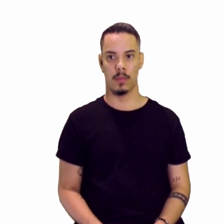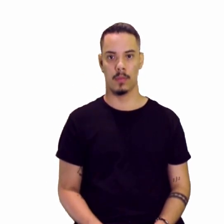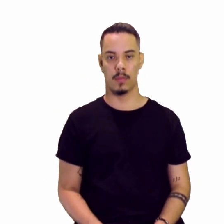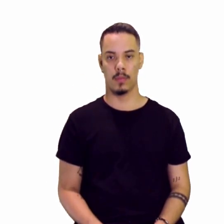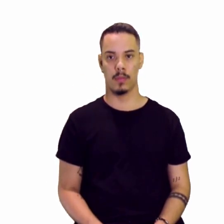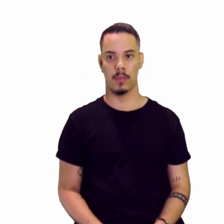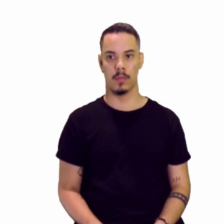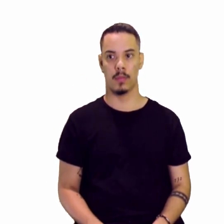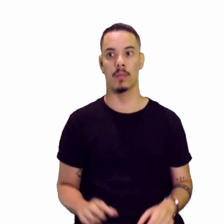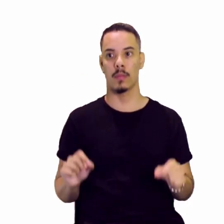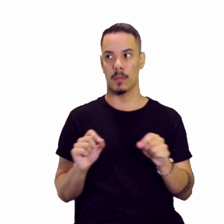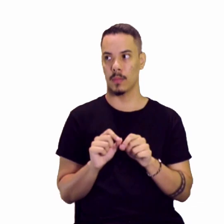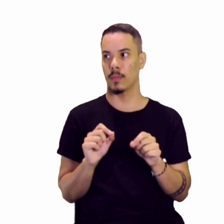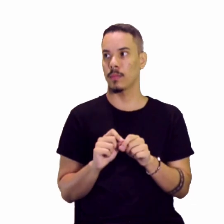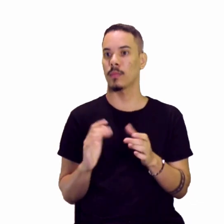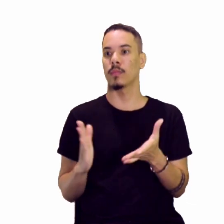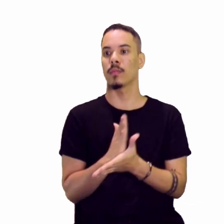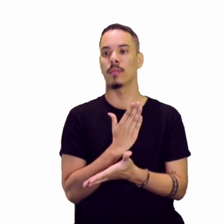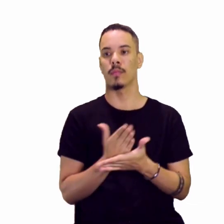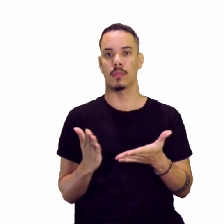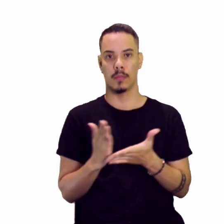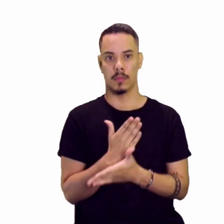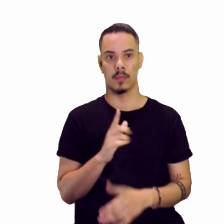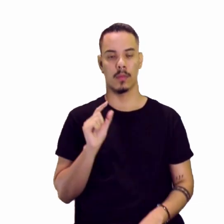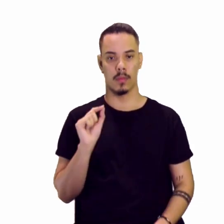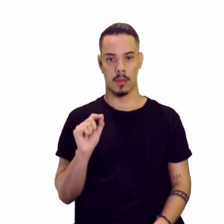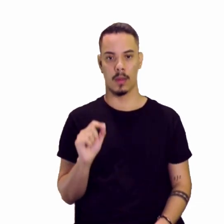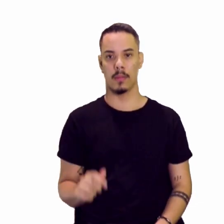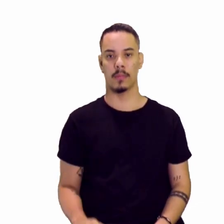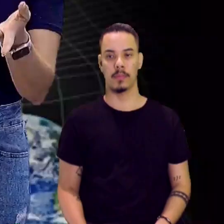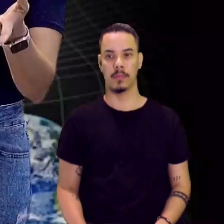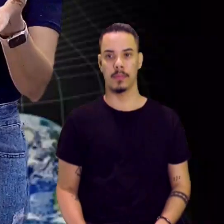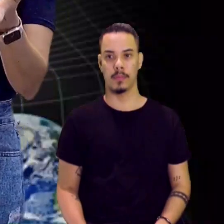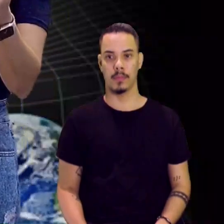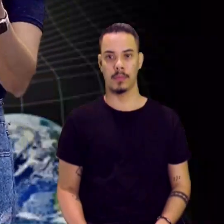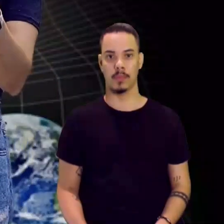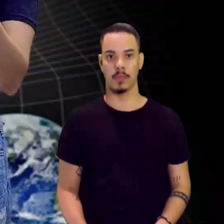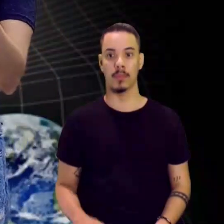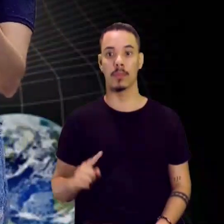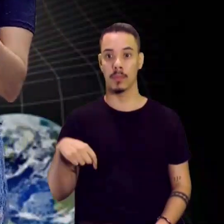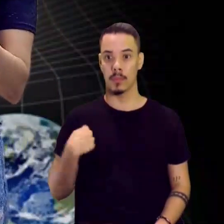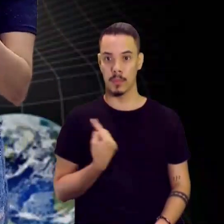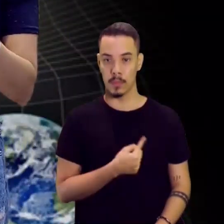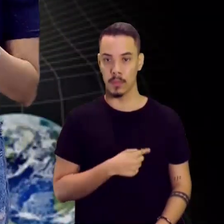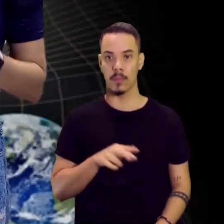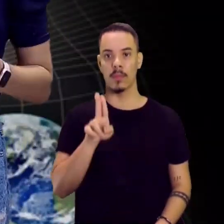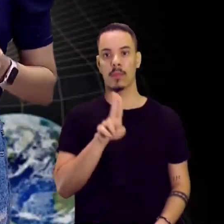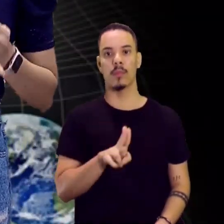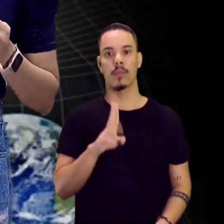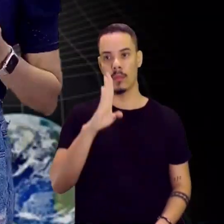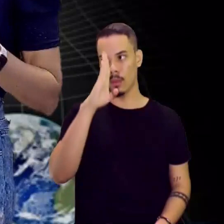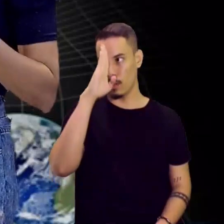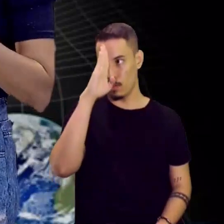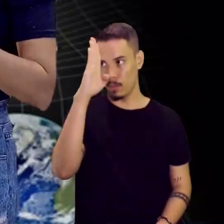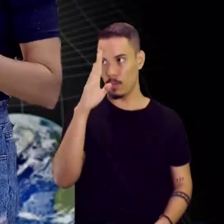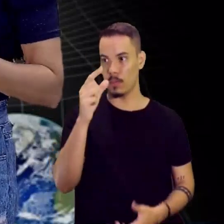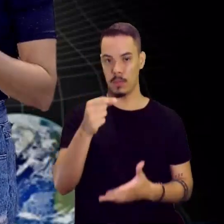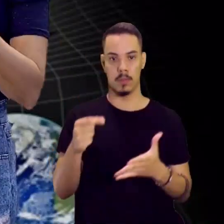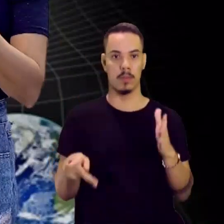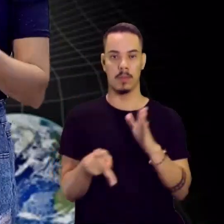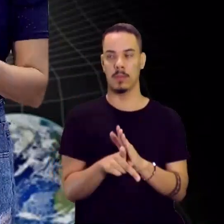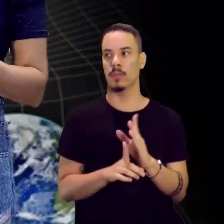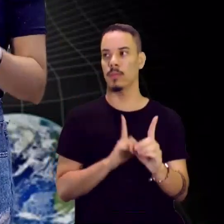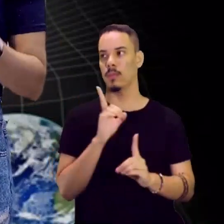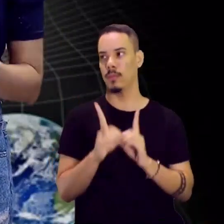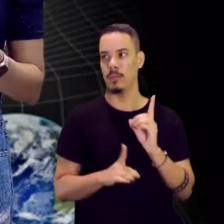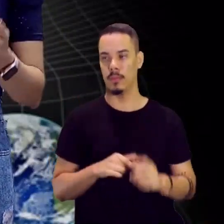fazer algumas considerações. Pessoal, olha só. Por enquanto, nós estamos trabalhando ali com o princípio fundamental da dinâmica,